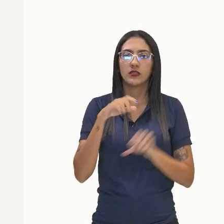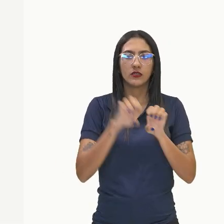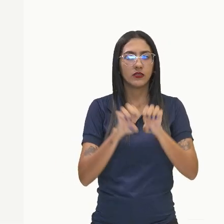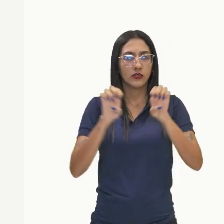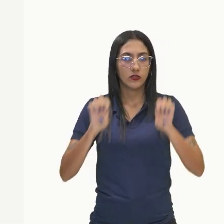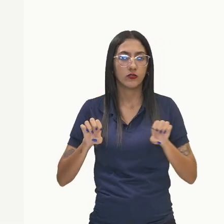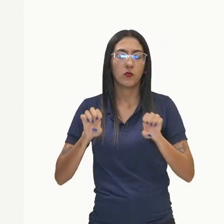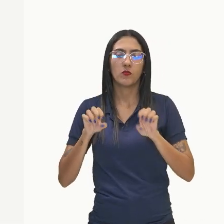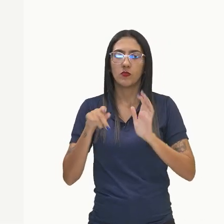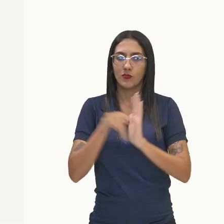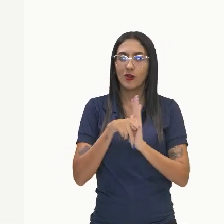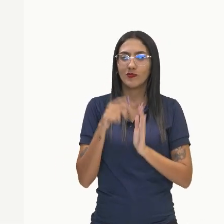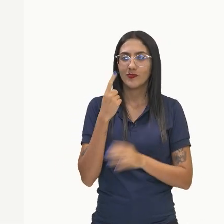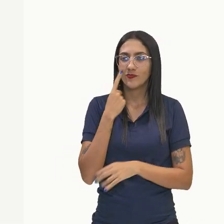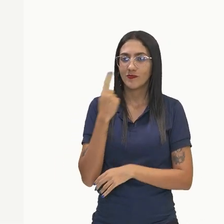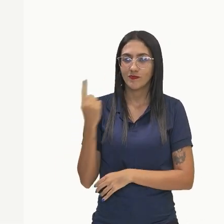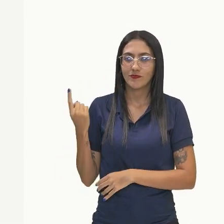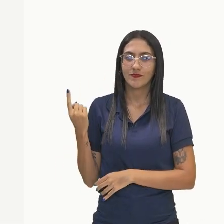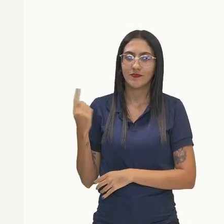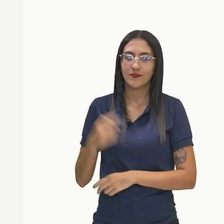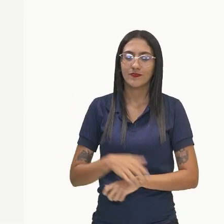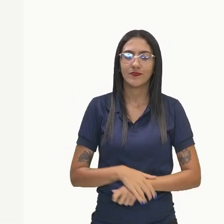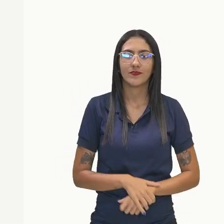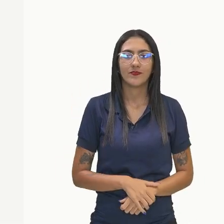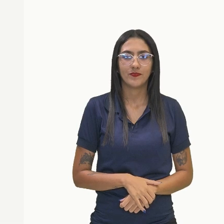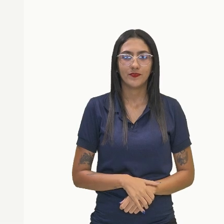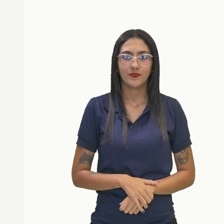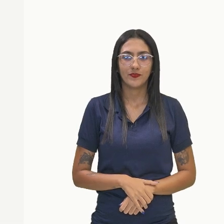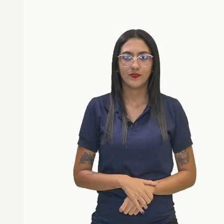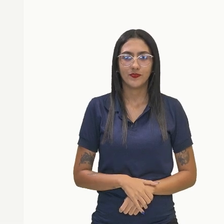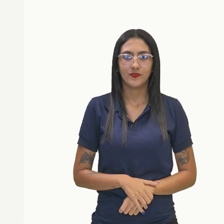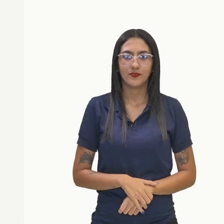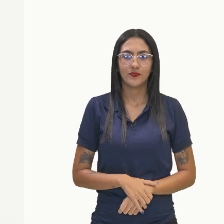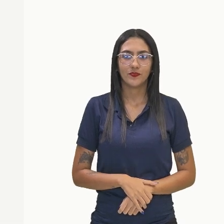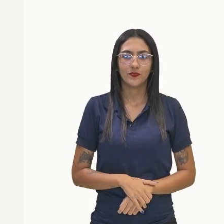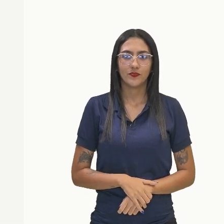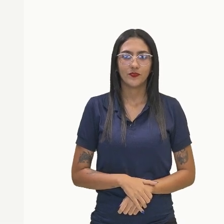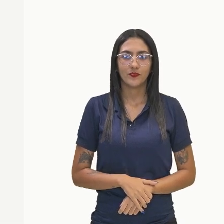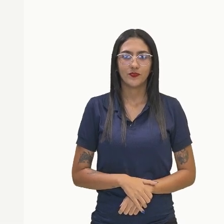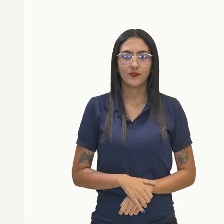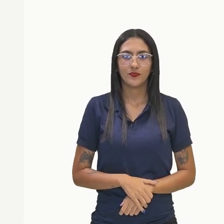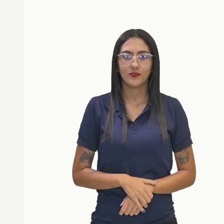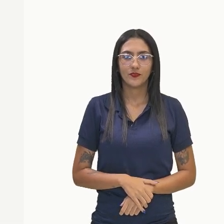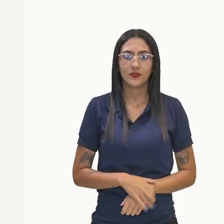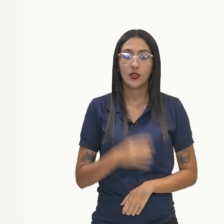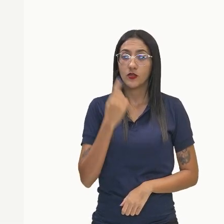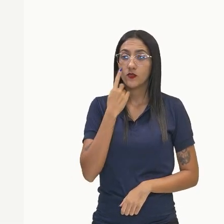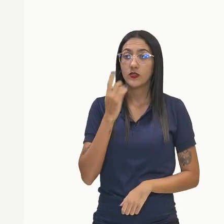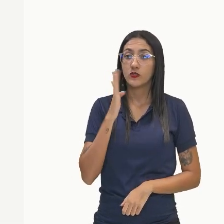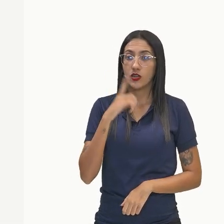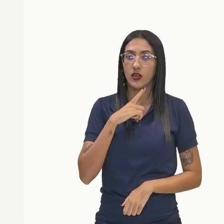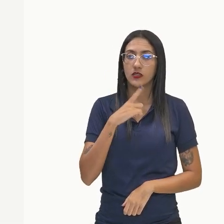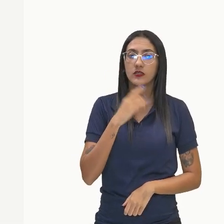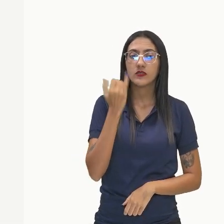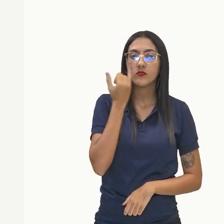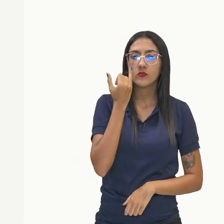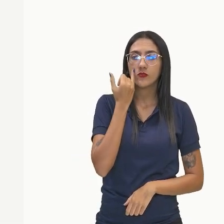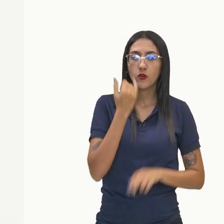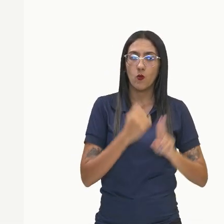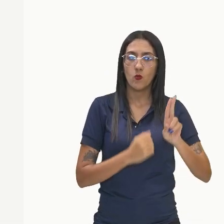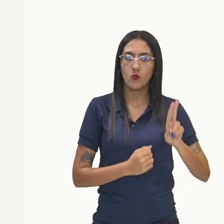mais R' vezes I. Observe que aqui ele me deu a tensão, que vale 24